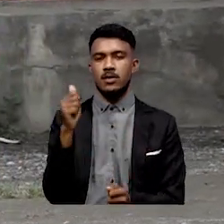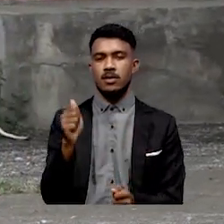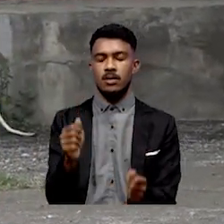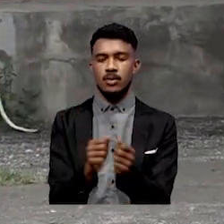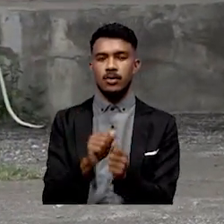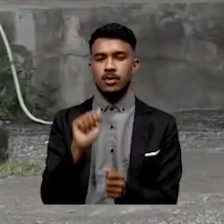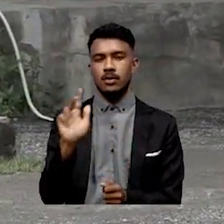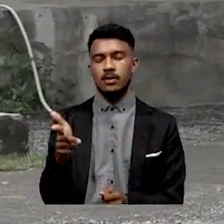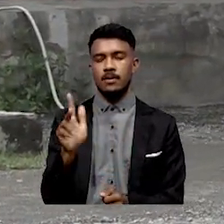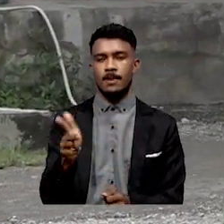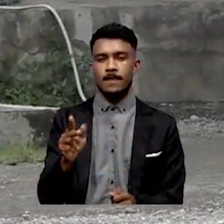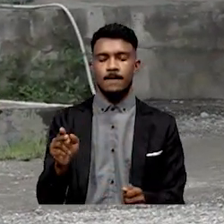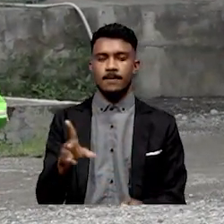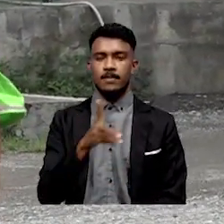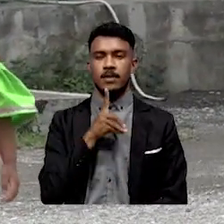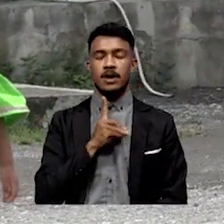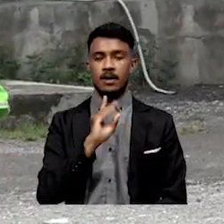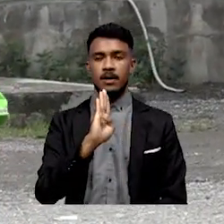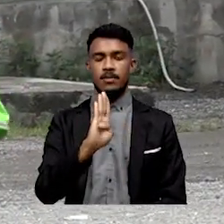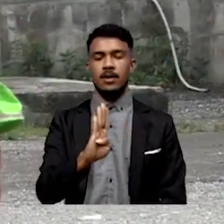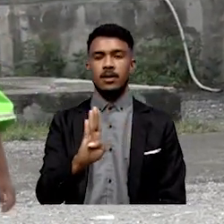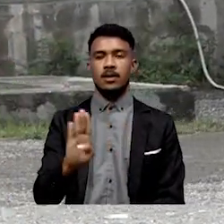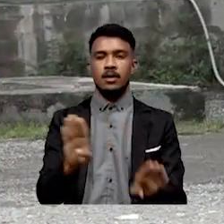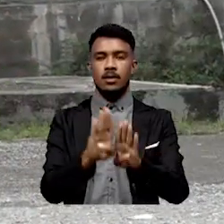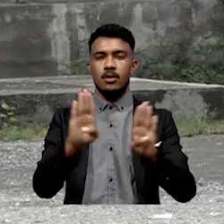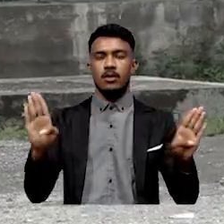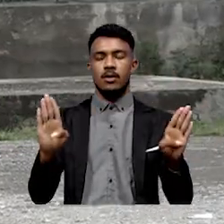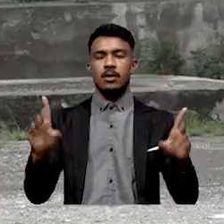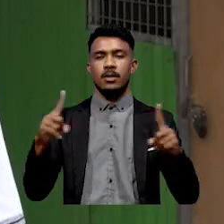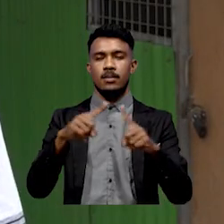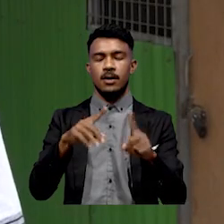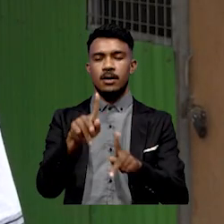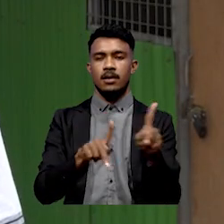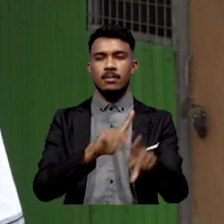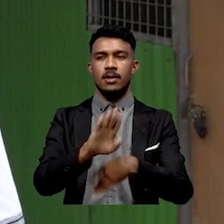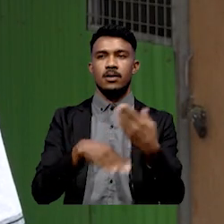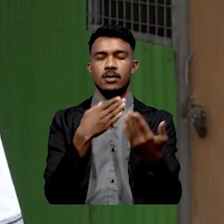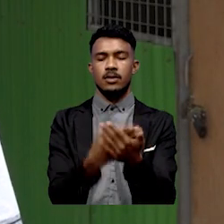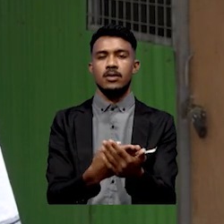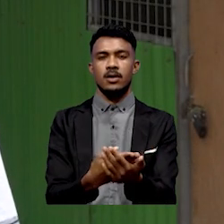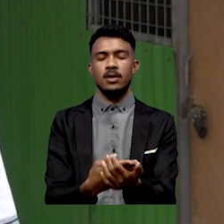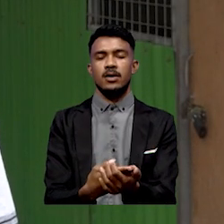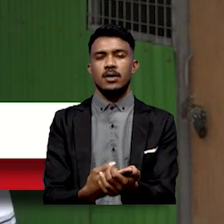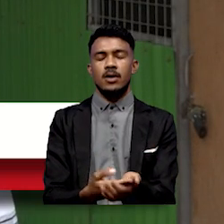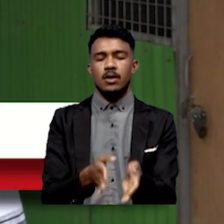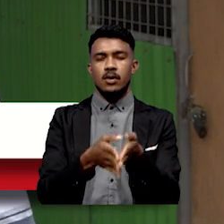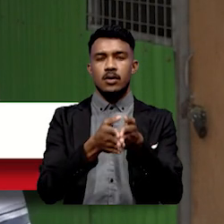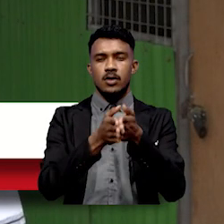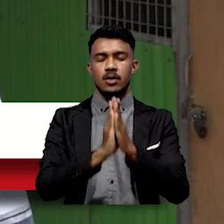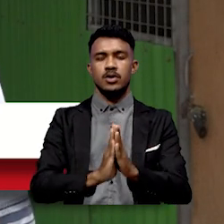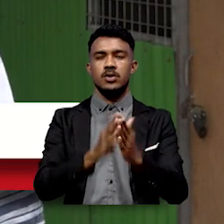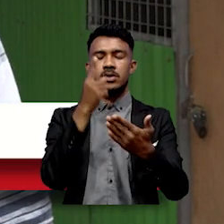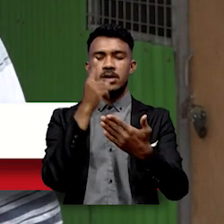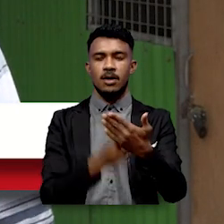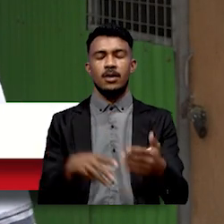Don Bosco loke ba emahutu. Agora se husu dean saida ma kami tenke